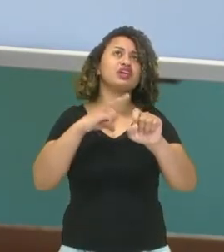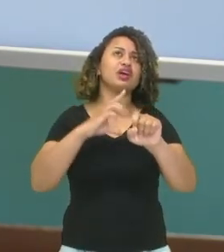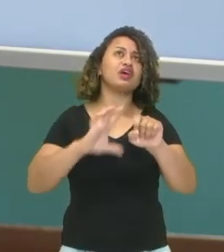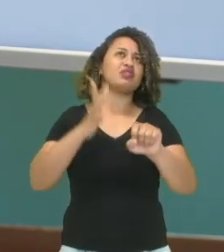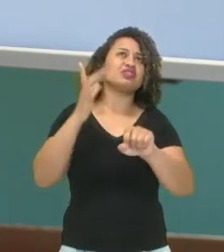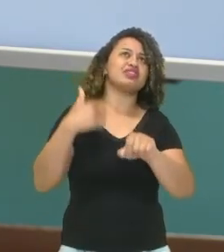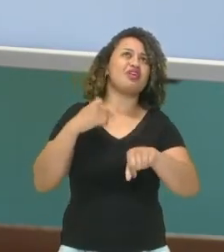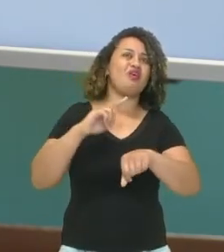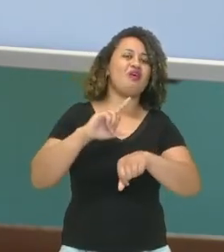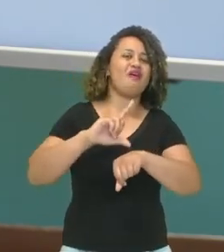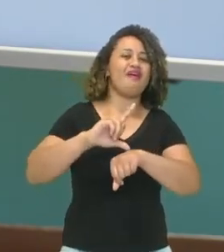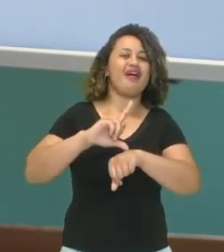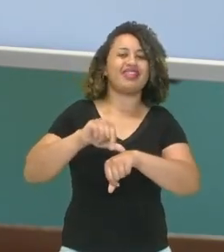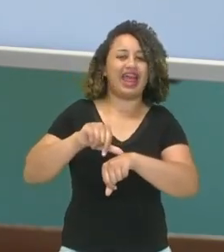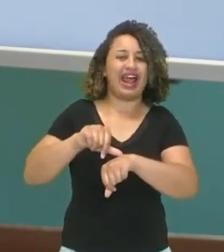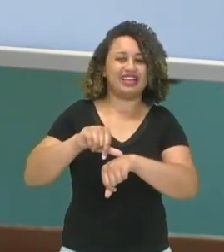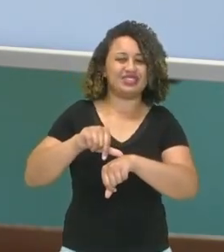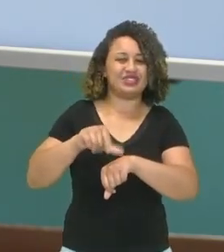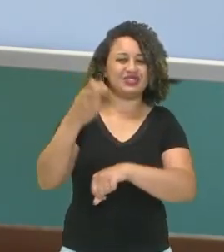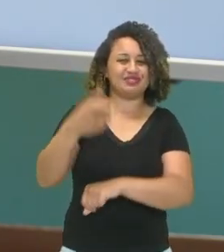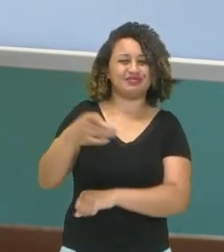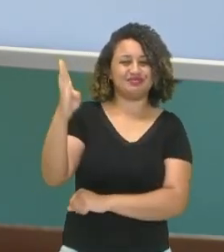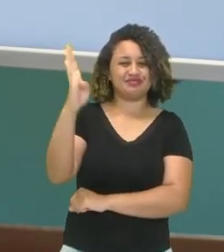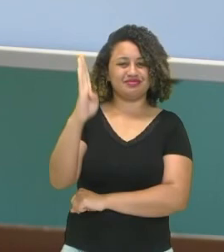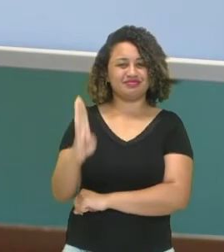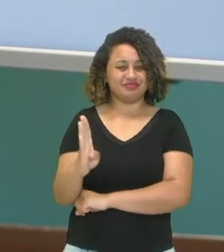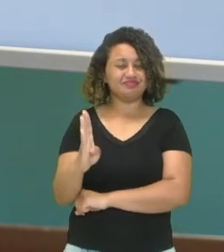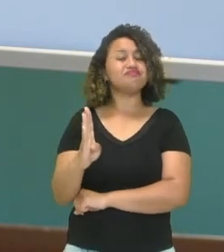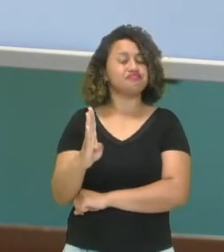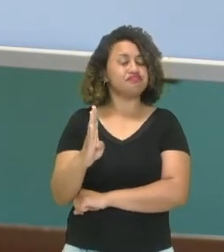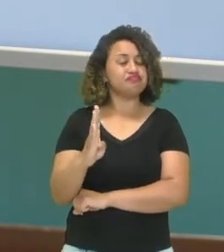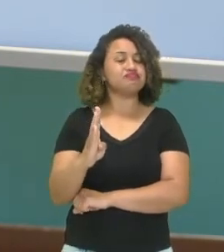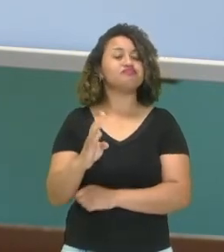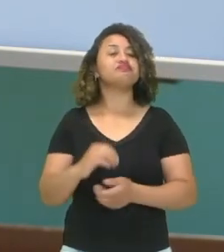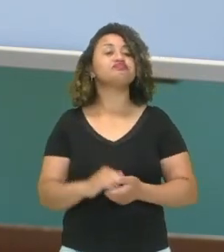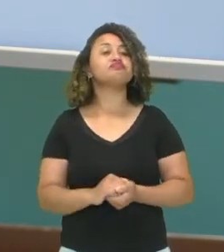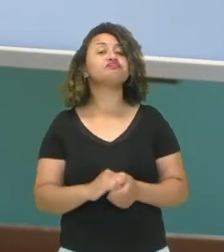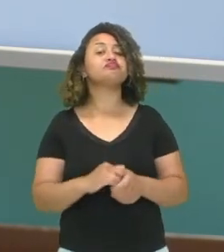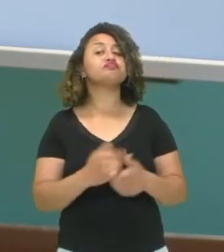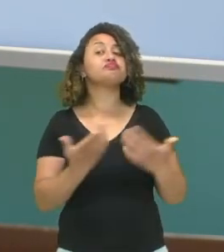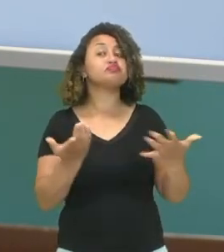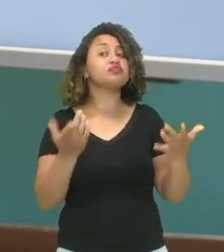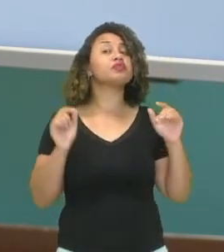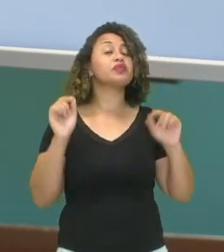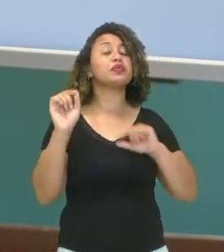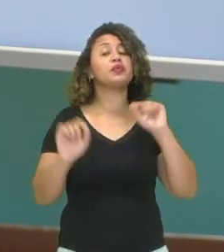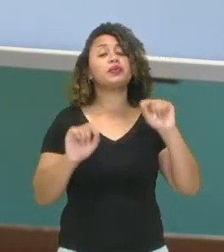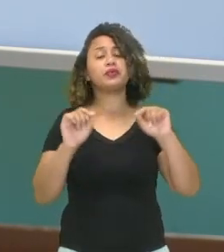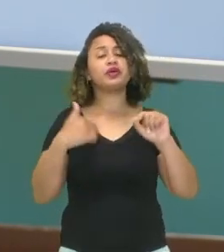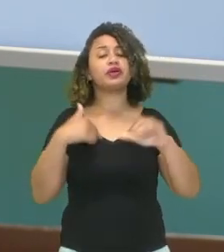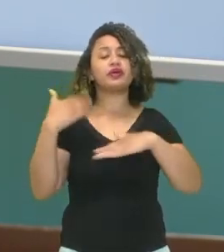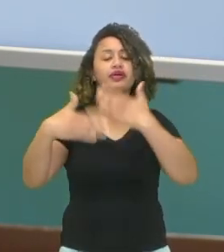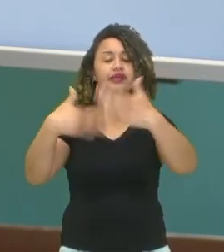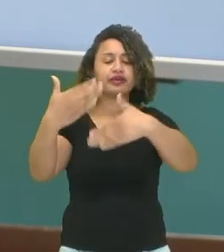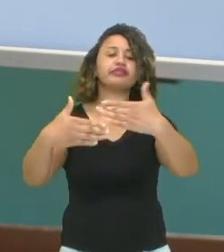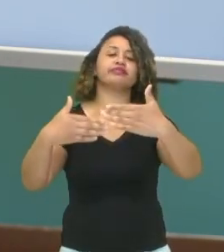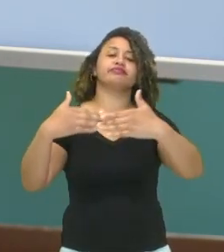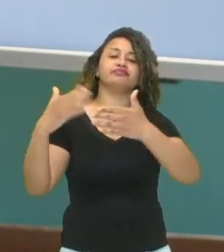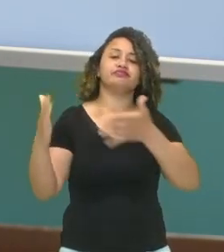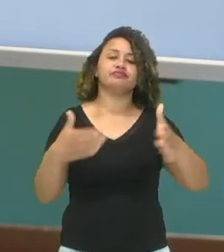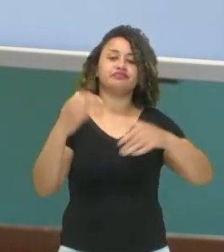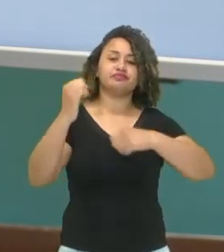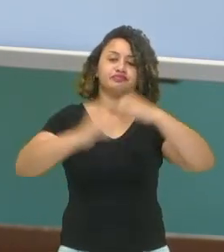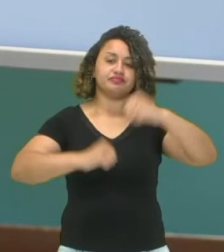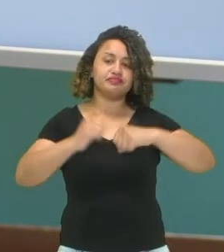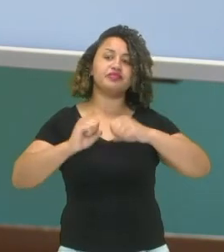certo atraso aqui no nosso país, no continente americano, na América do Sul. Tá? Então, o processo de industrialização ele vai vir um